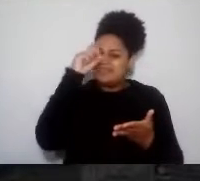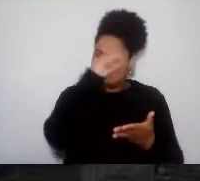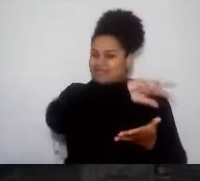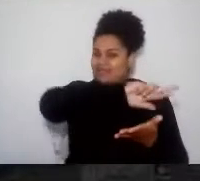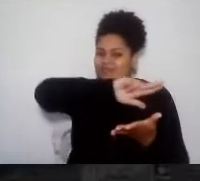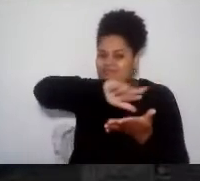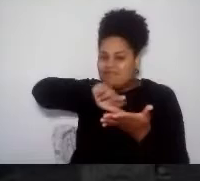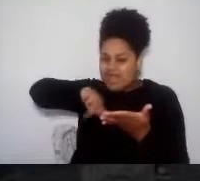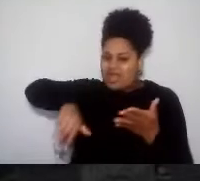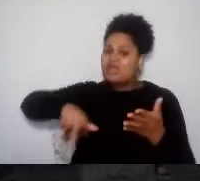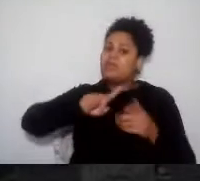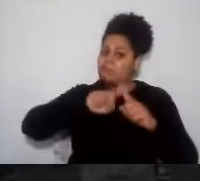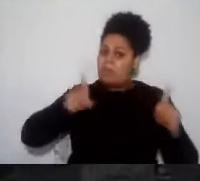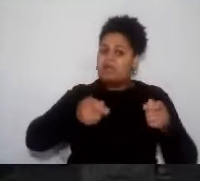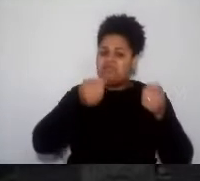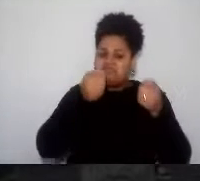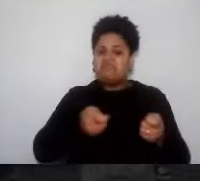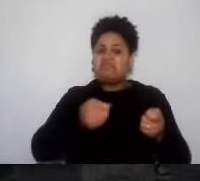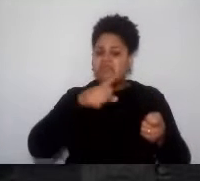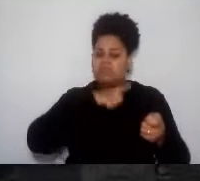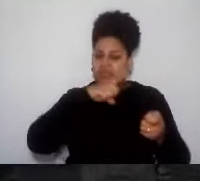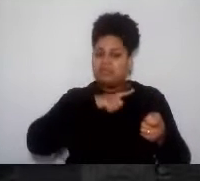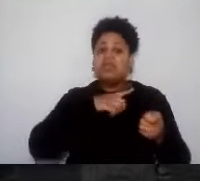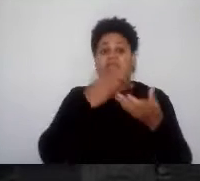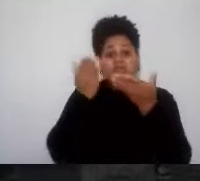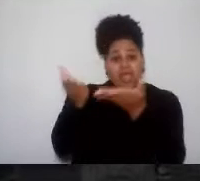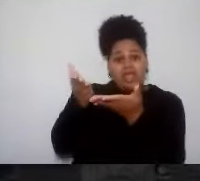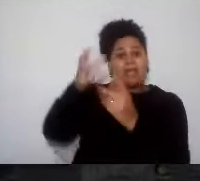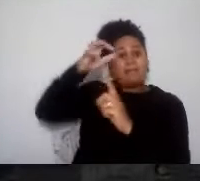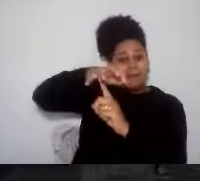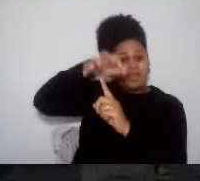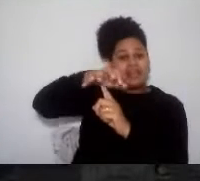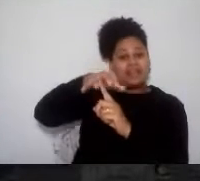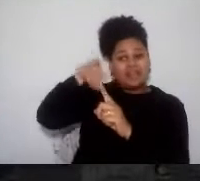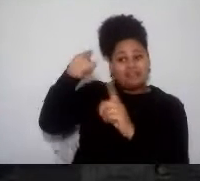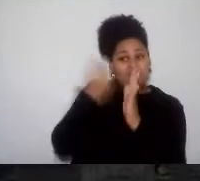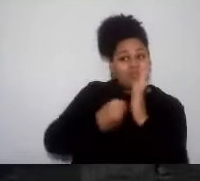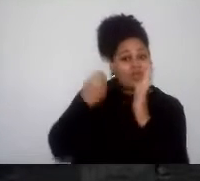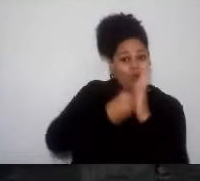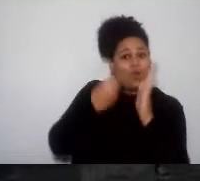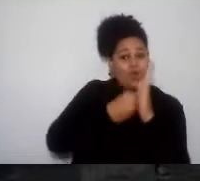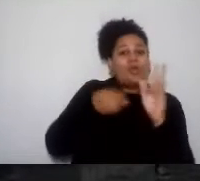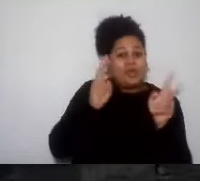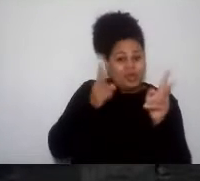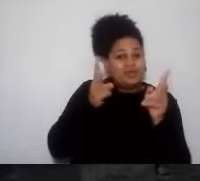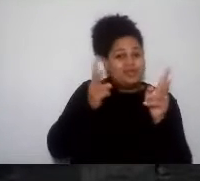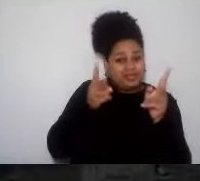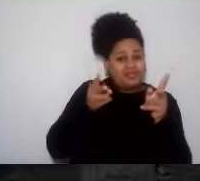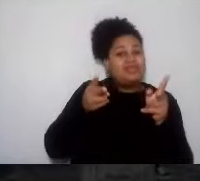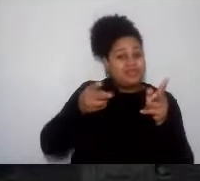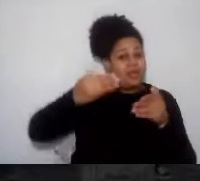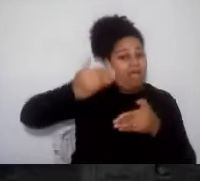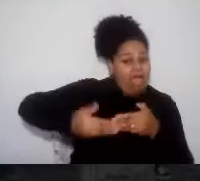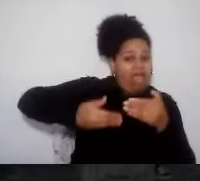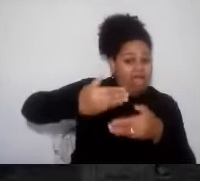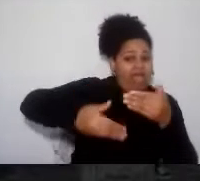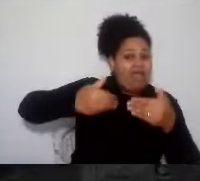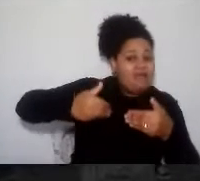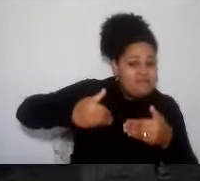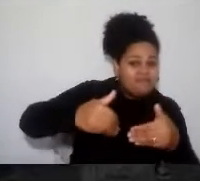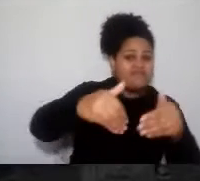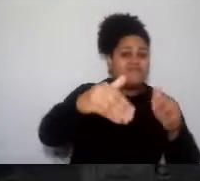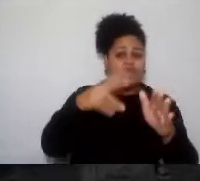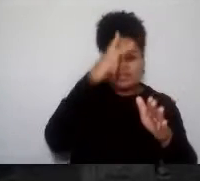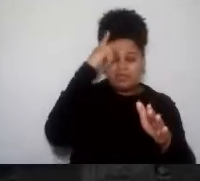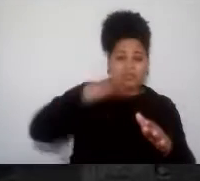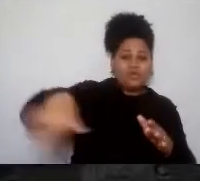Dou um exemplo da luta que vocês aí no Paraná têm feito e levado, né, essa luta à sociedade